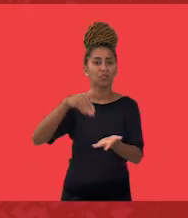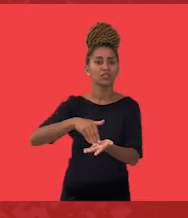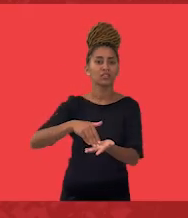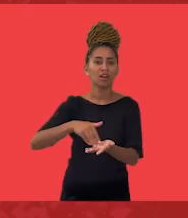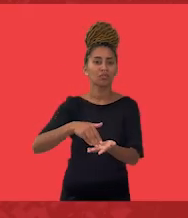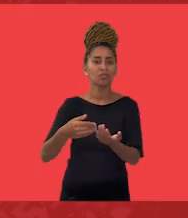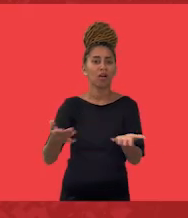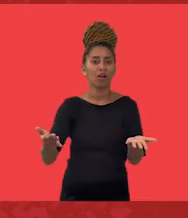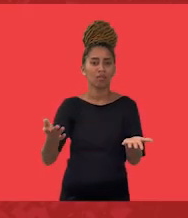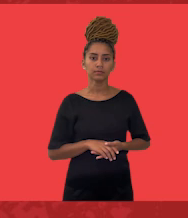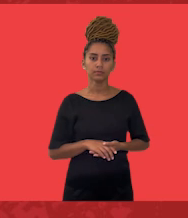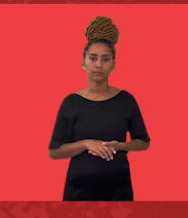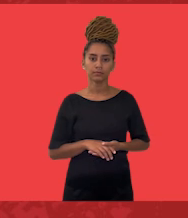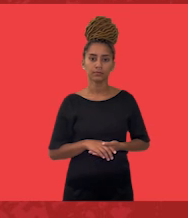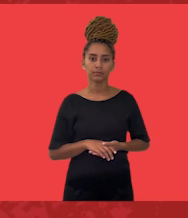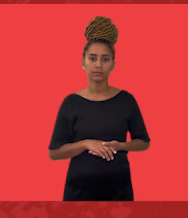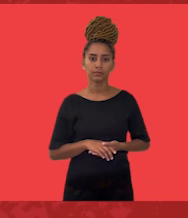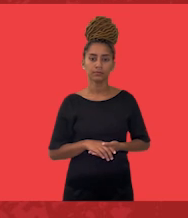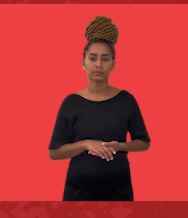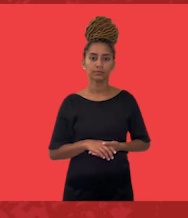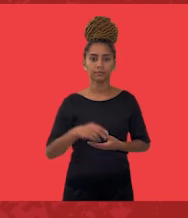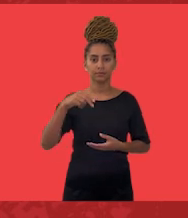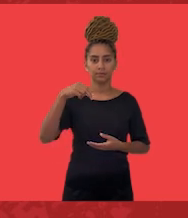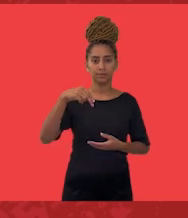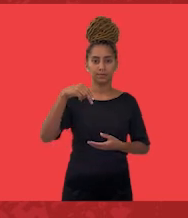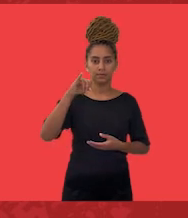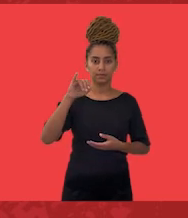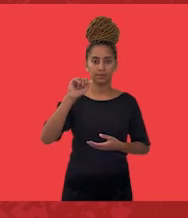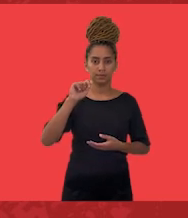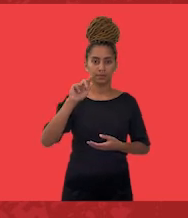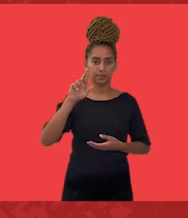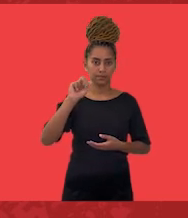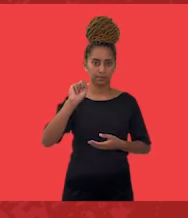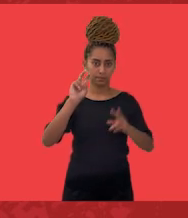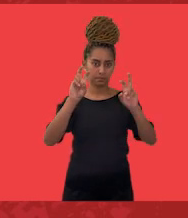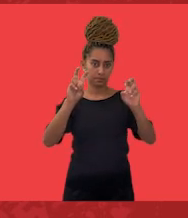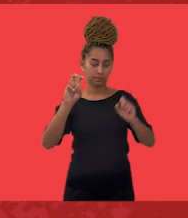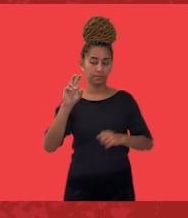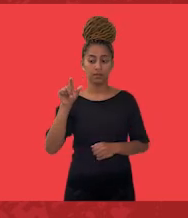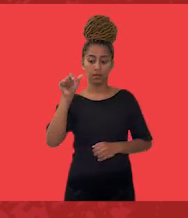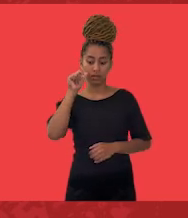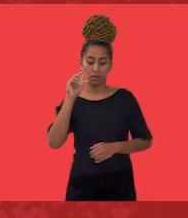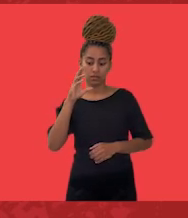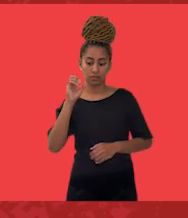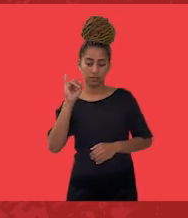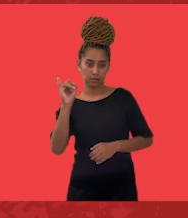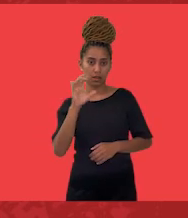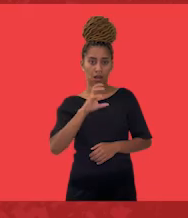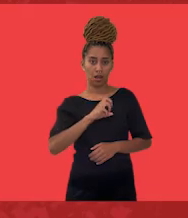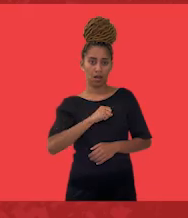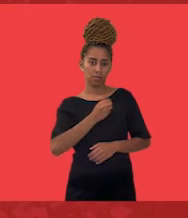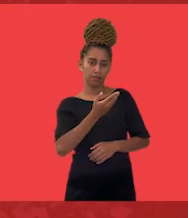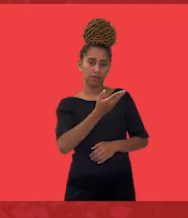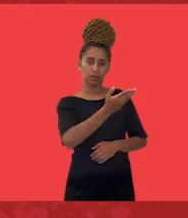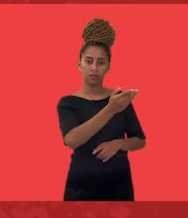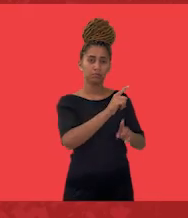Garoto, me permito ser mística. Quando menina, amei em segredo. E o segredo